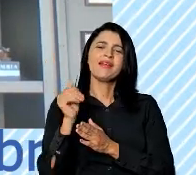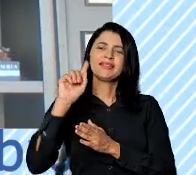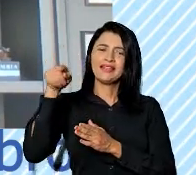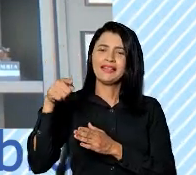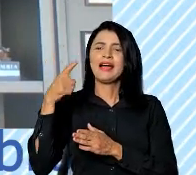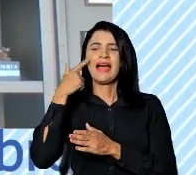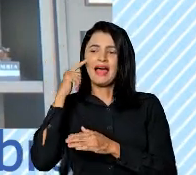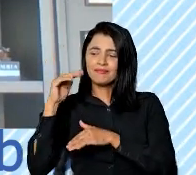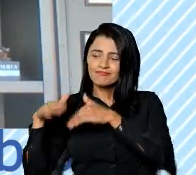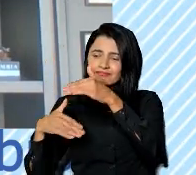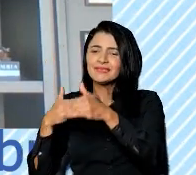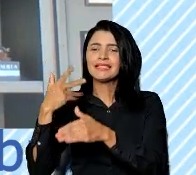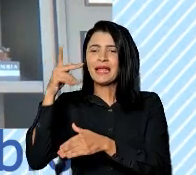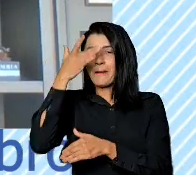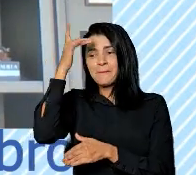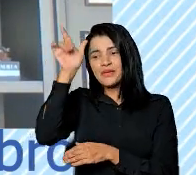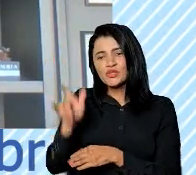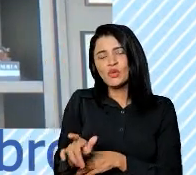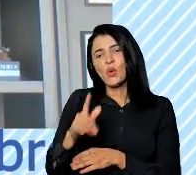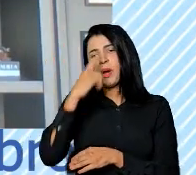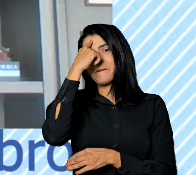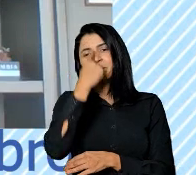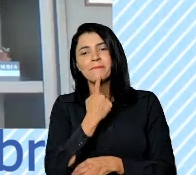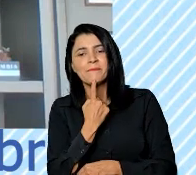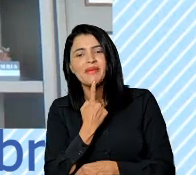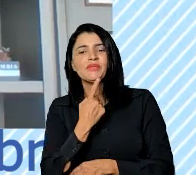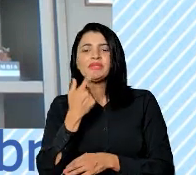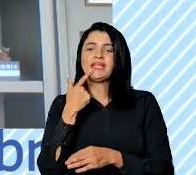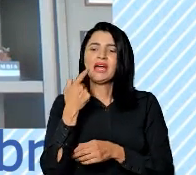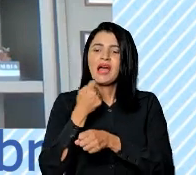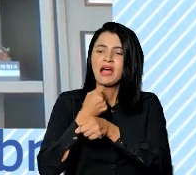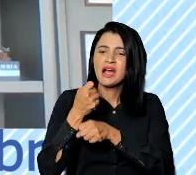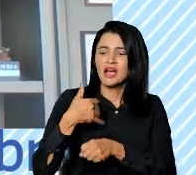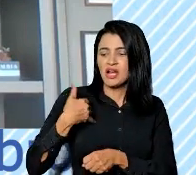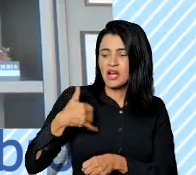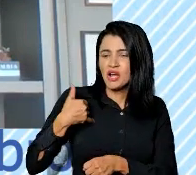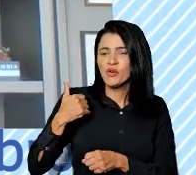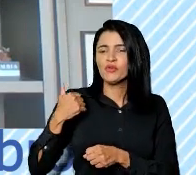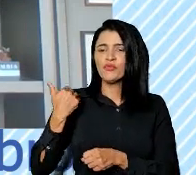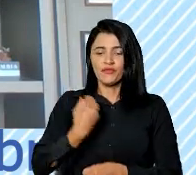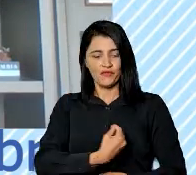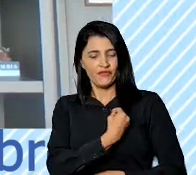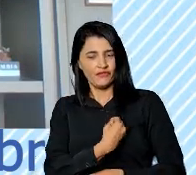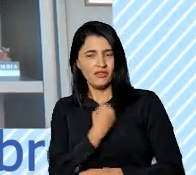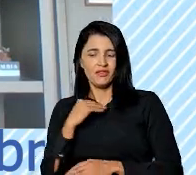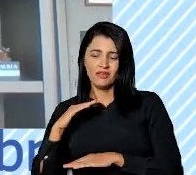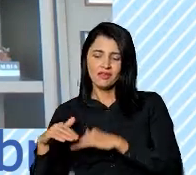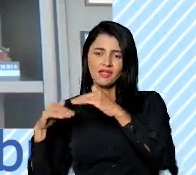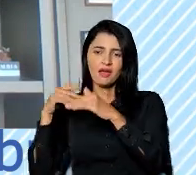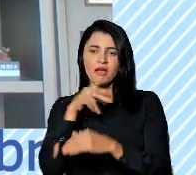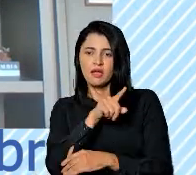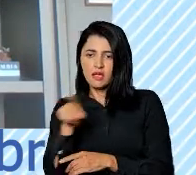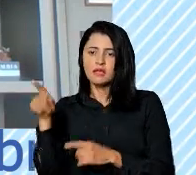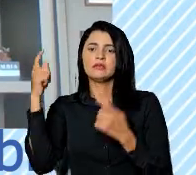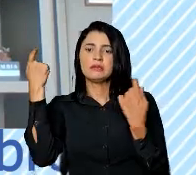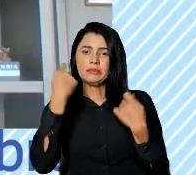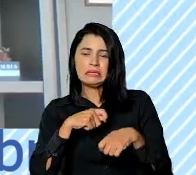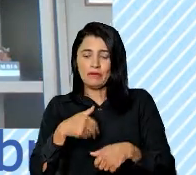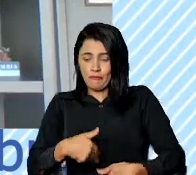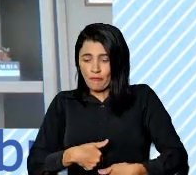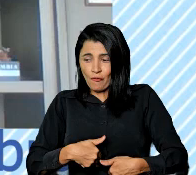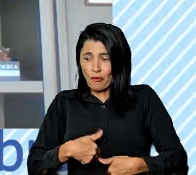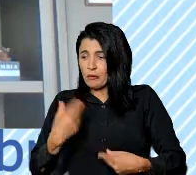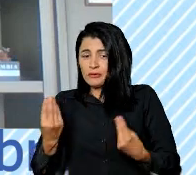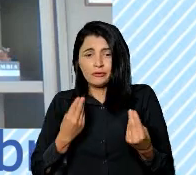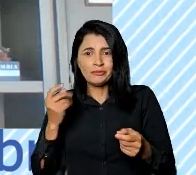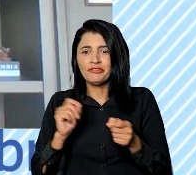na construção da personalidade, lá nos primeiros anos de vida, quando essas populações precisam fugir da fome,